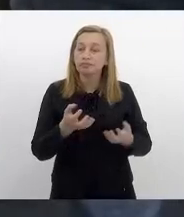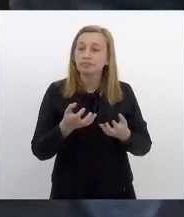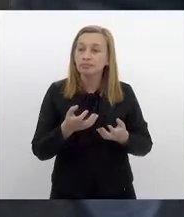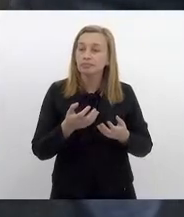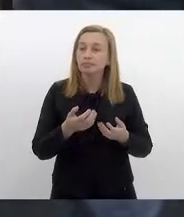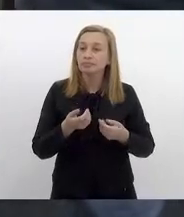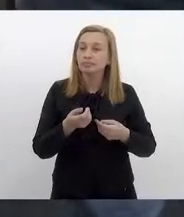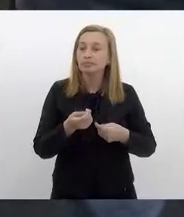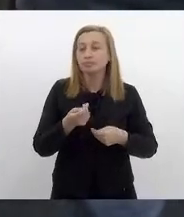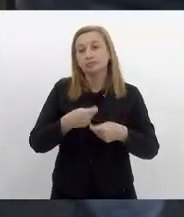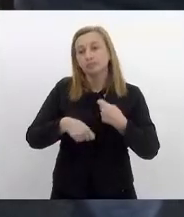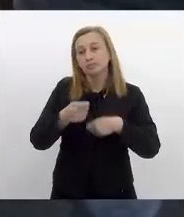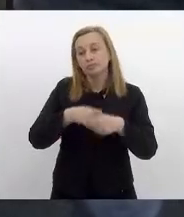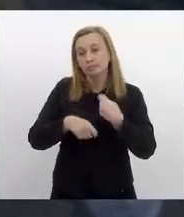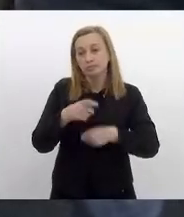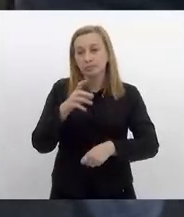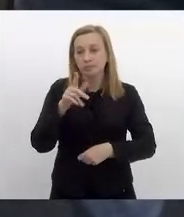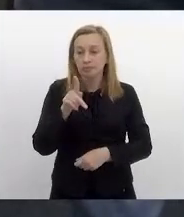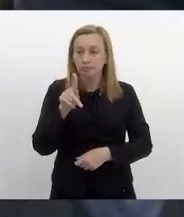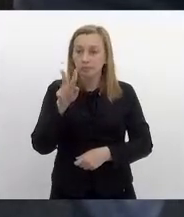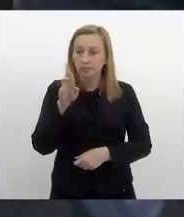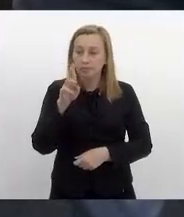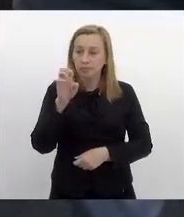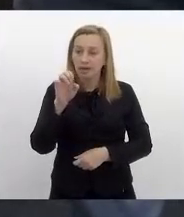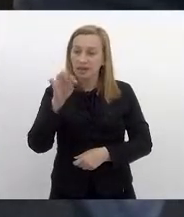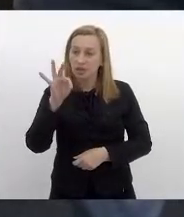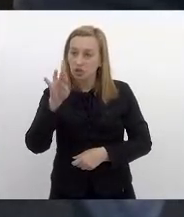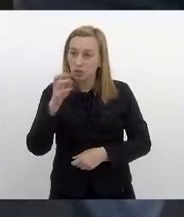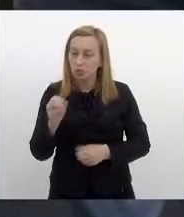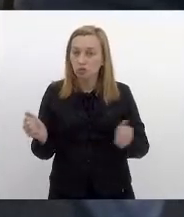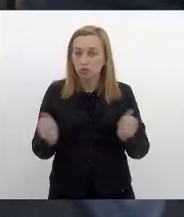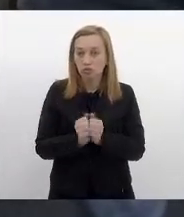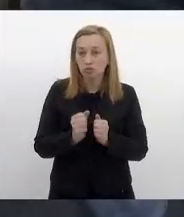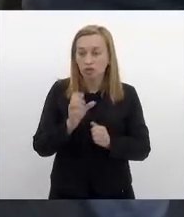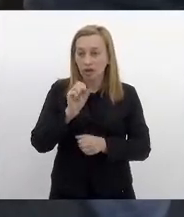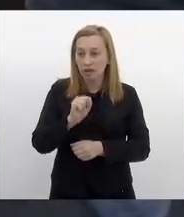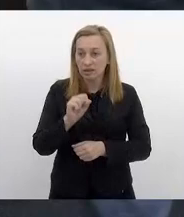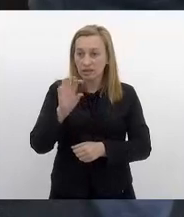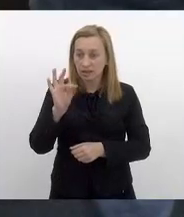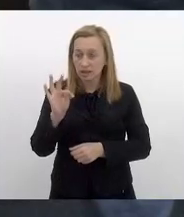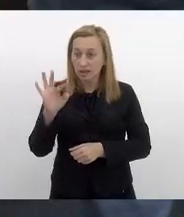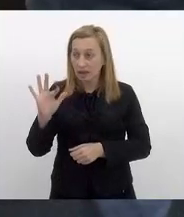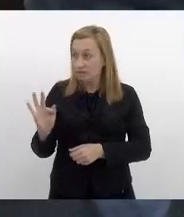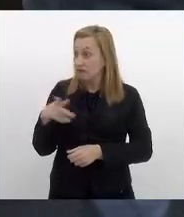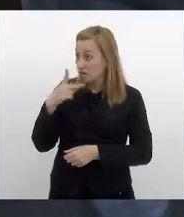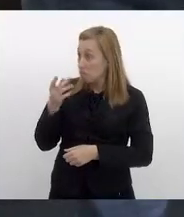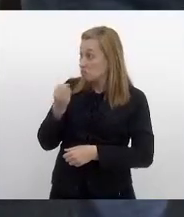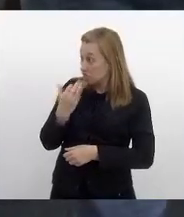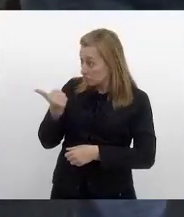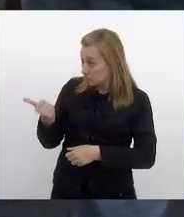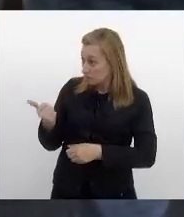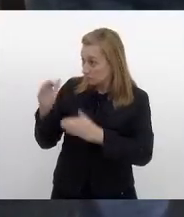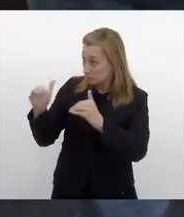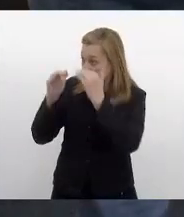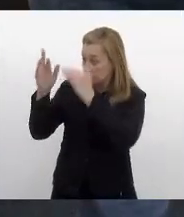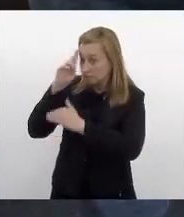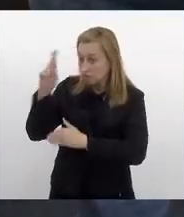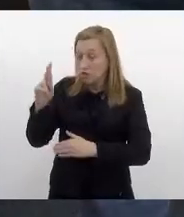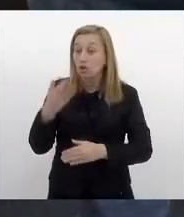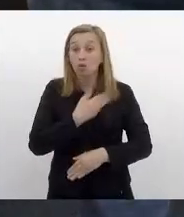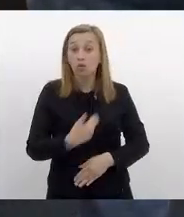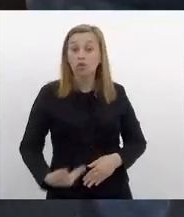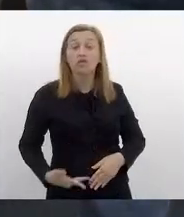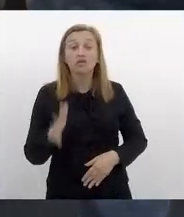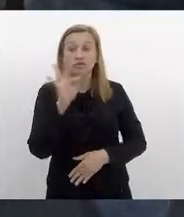os precatórios junto ao STF. Vossa Excelência colocou isso muito bem. Enquanto que o governo